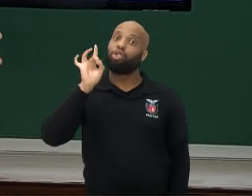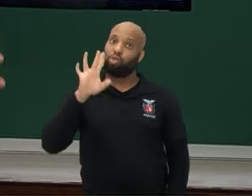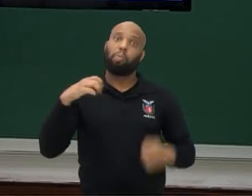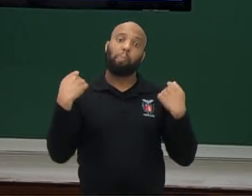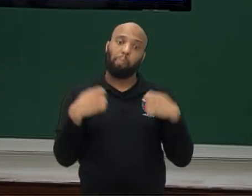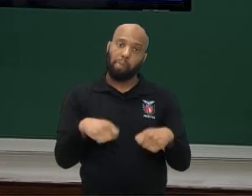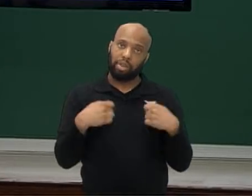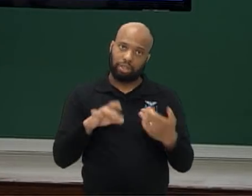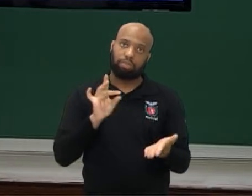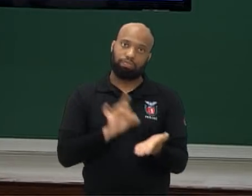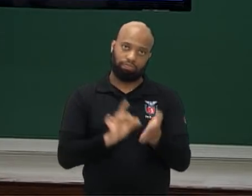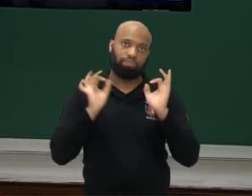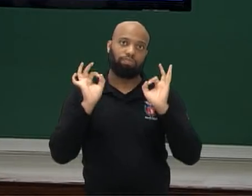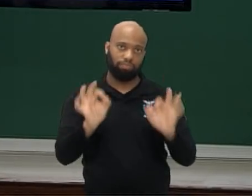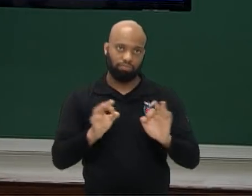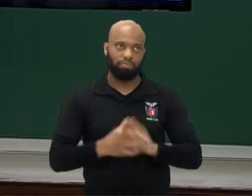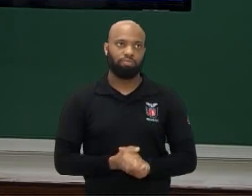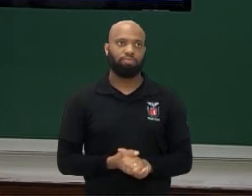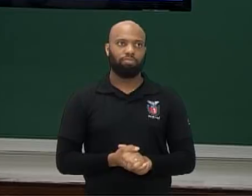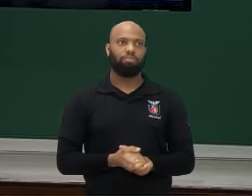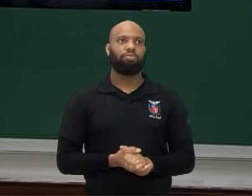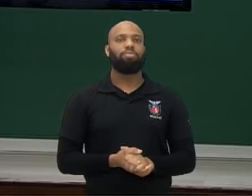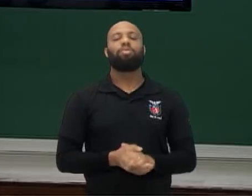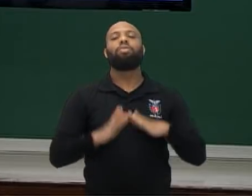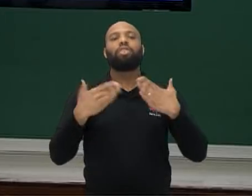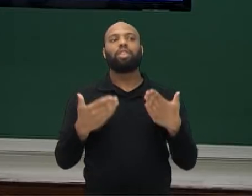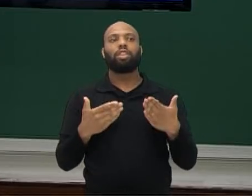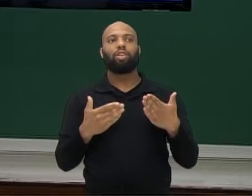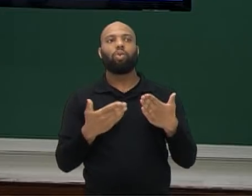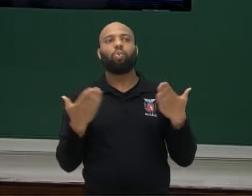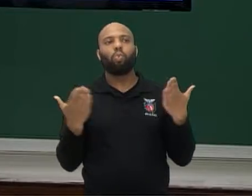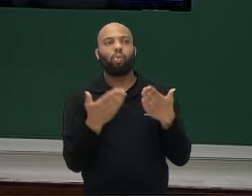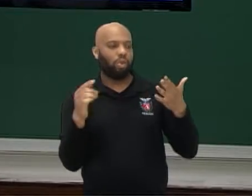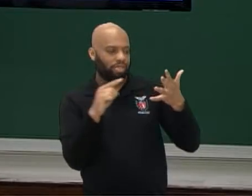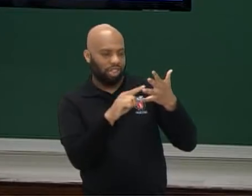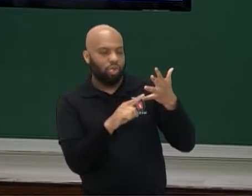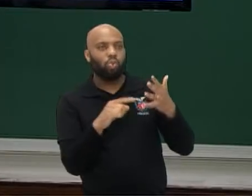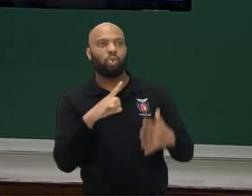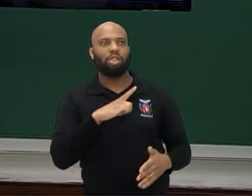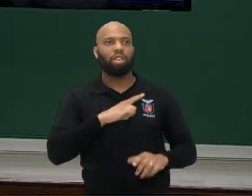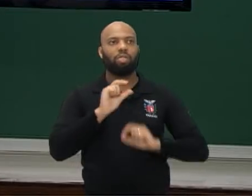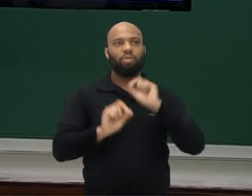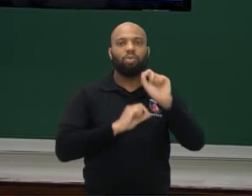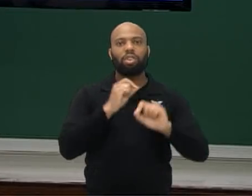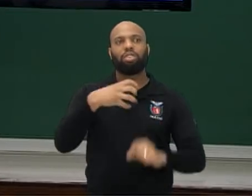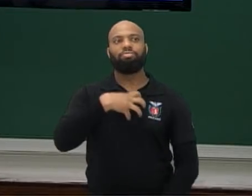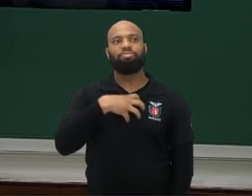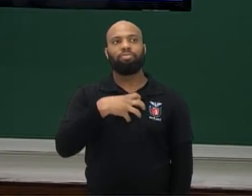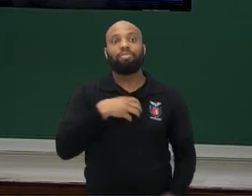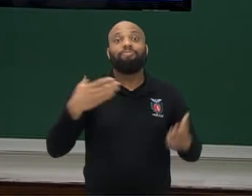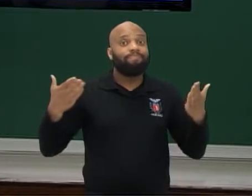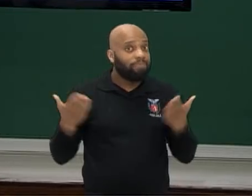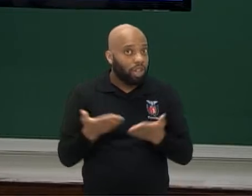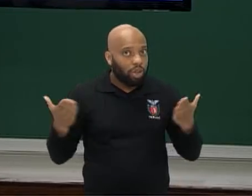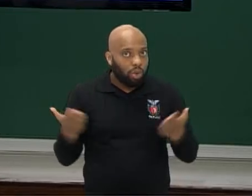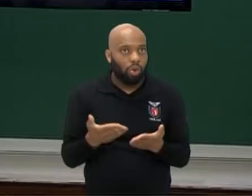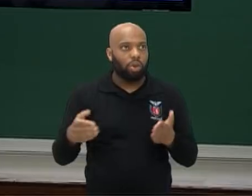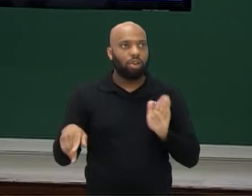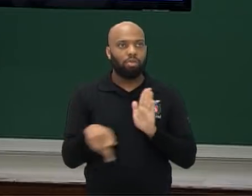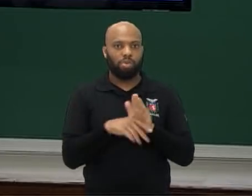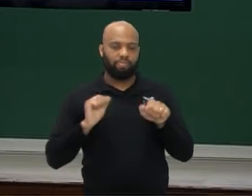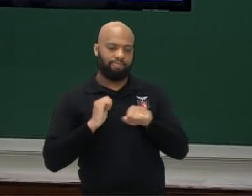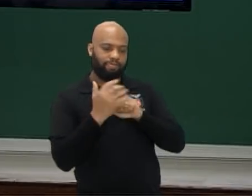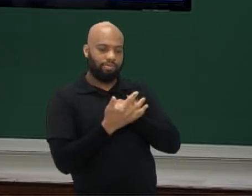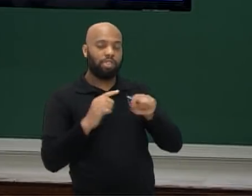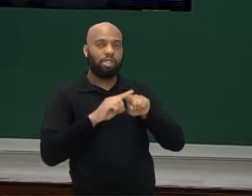para algo extremamente necessário. Claro que essas últimas duas medidas são agora. A gente,